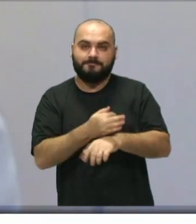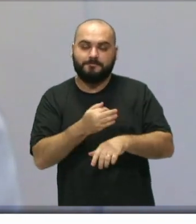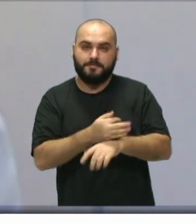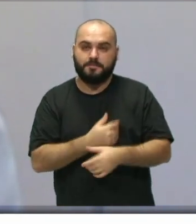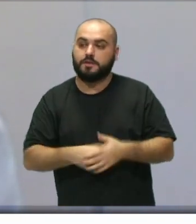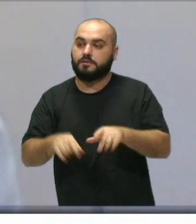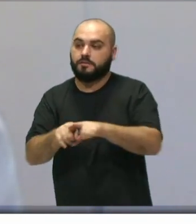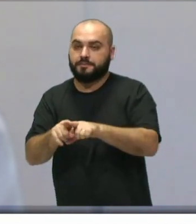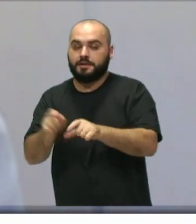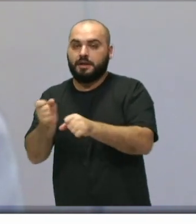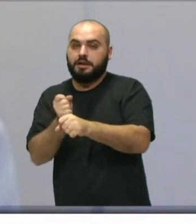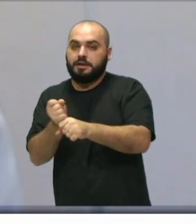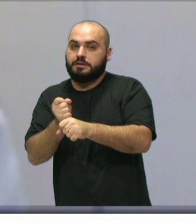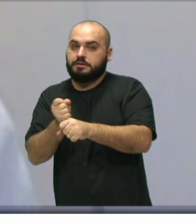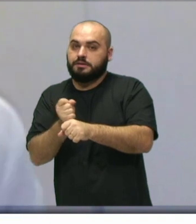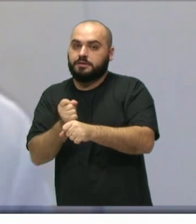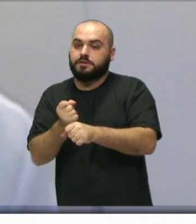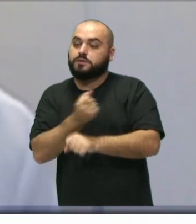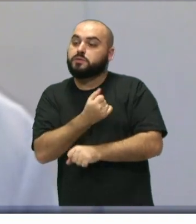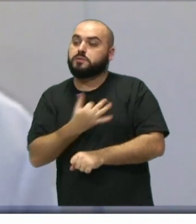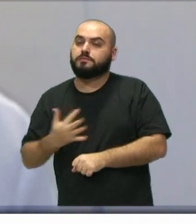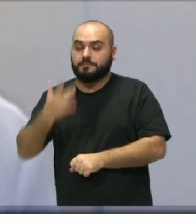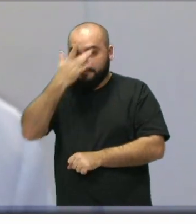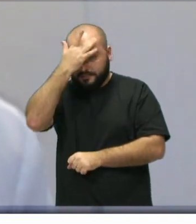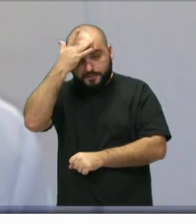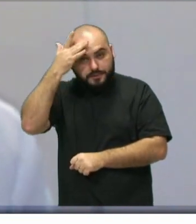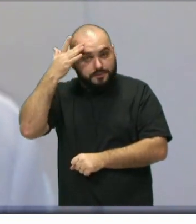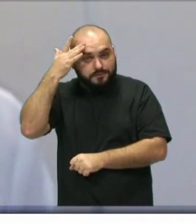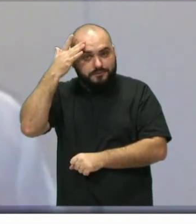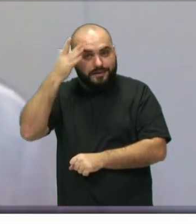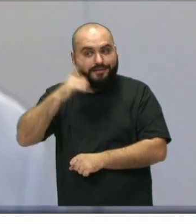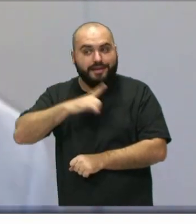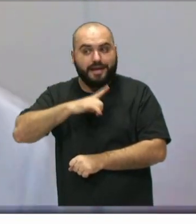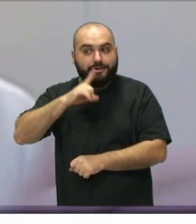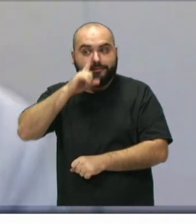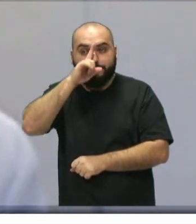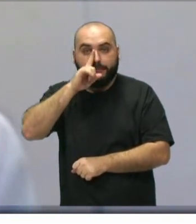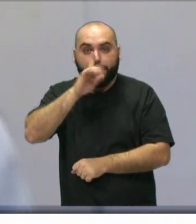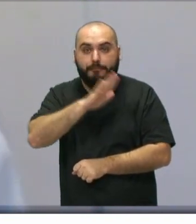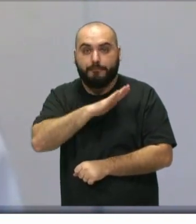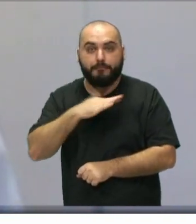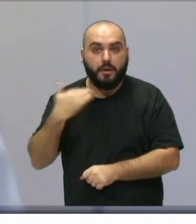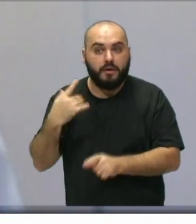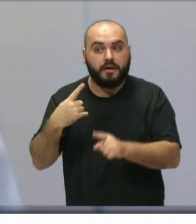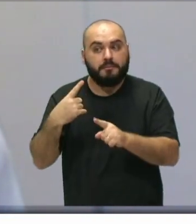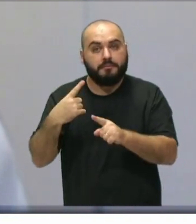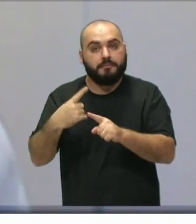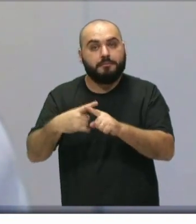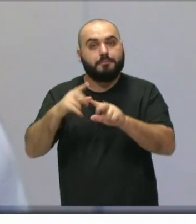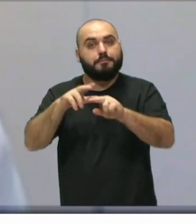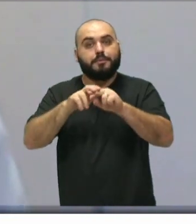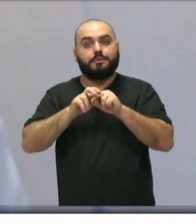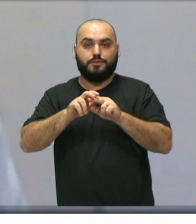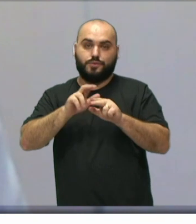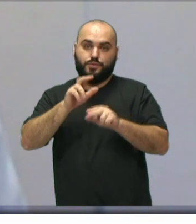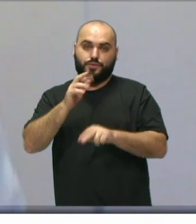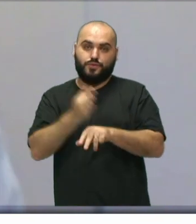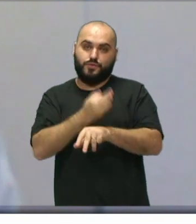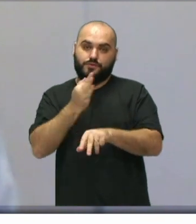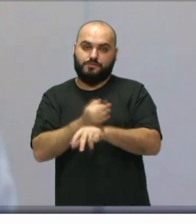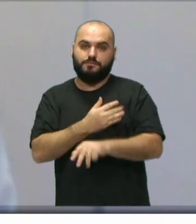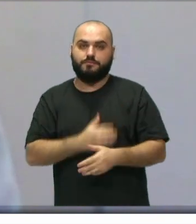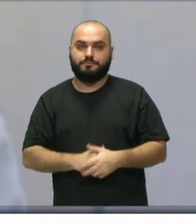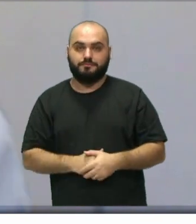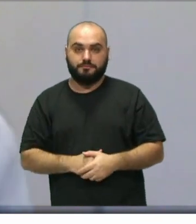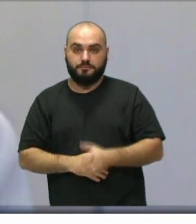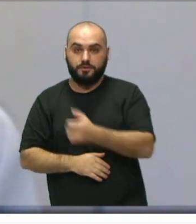os anos que o quanto de anos que as pessoas têm risco de morrer por causa de uma dor musculoesquelética. E os números